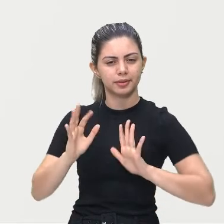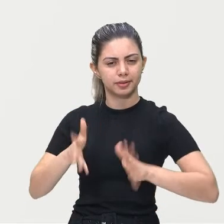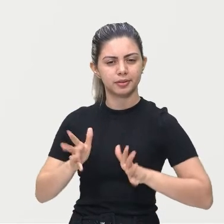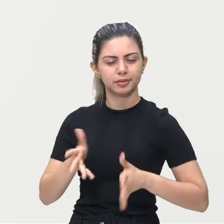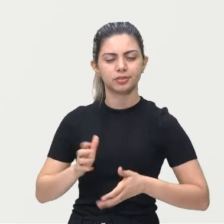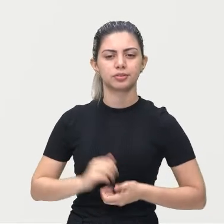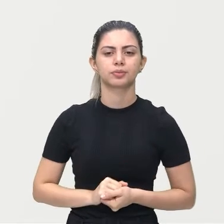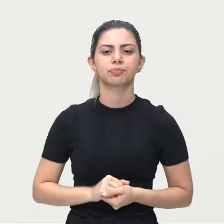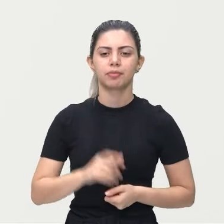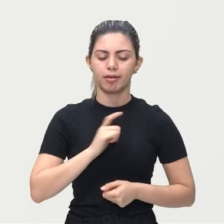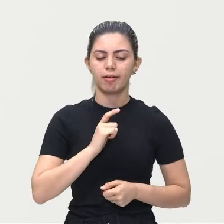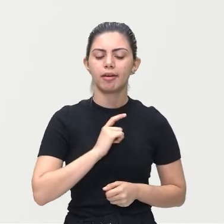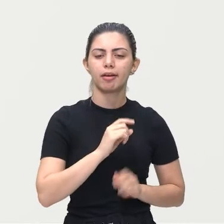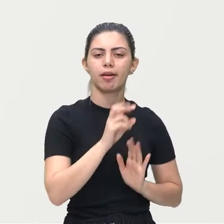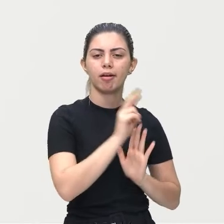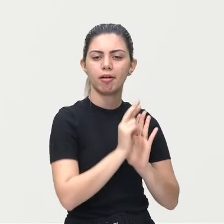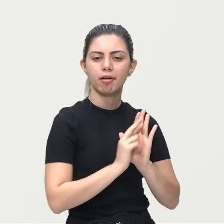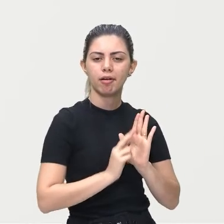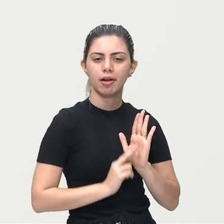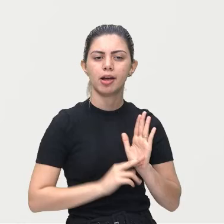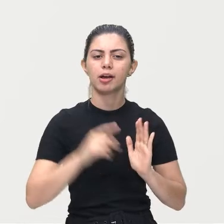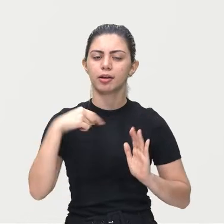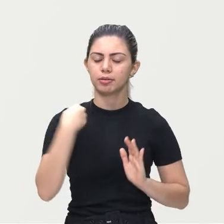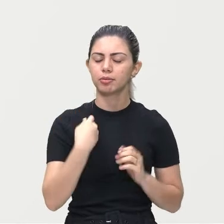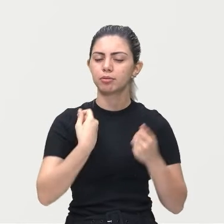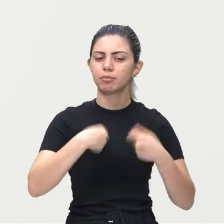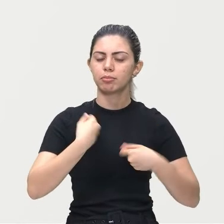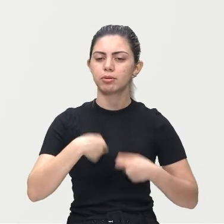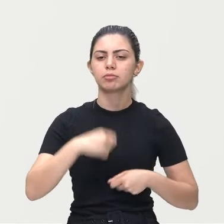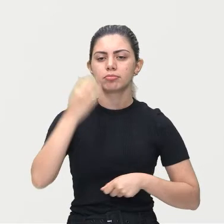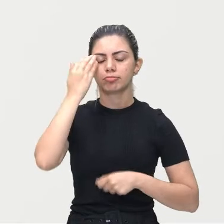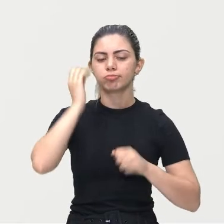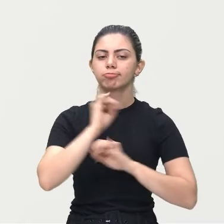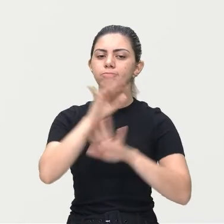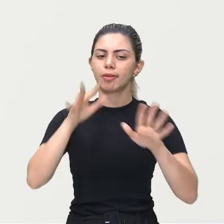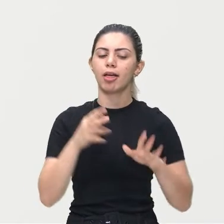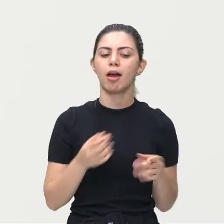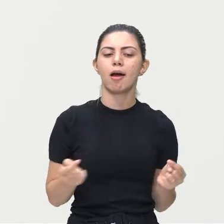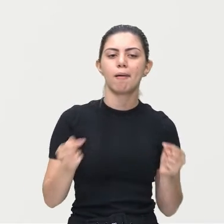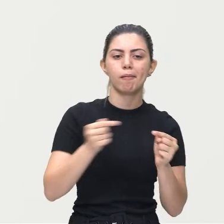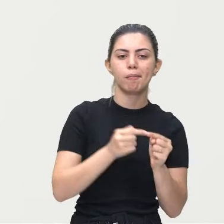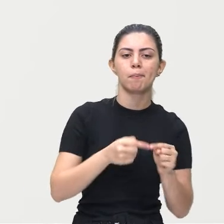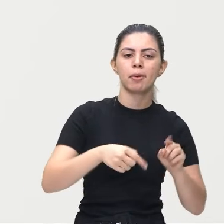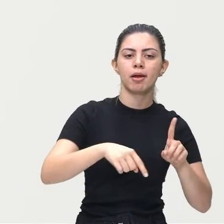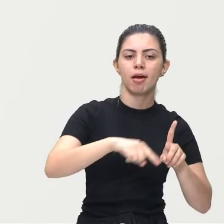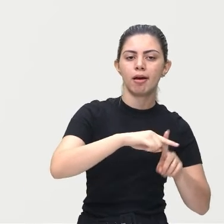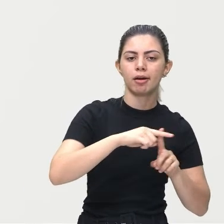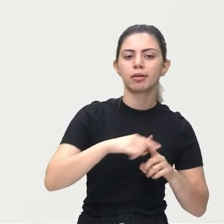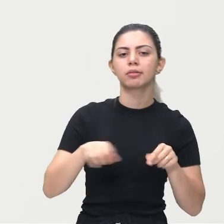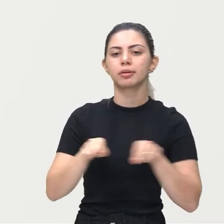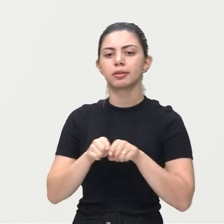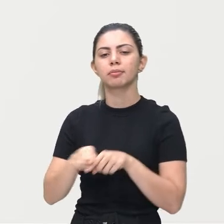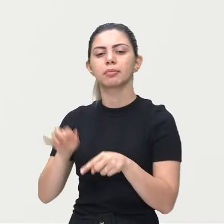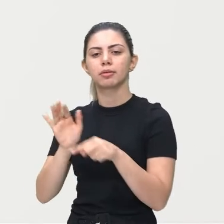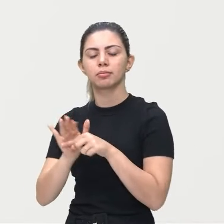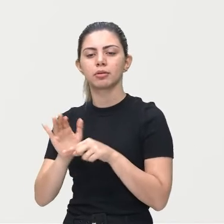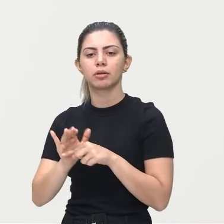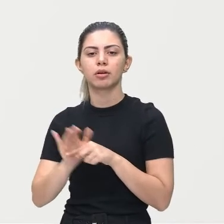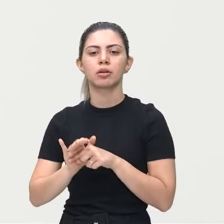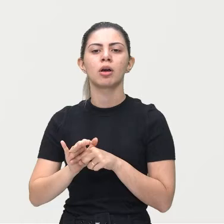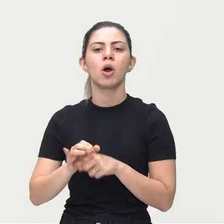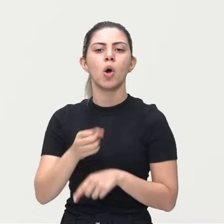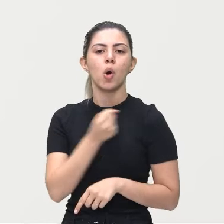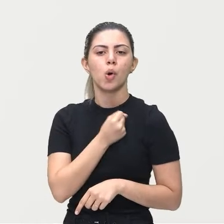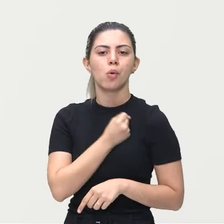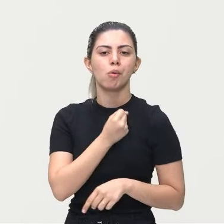Então veremos algumas regras básicas de adição e subtração de números decimais. Ora, eu já